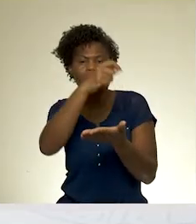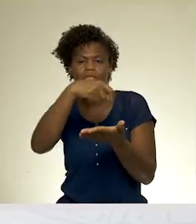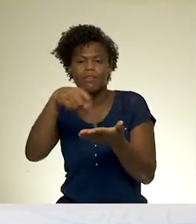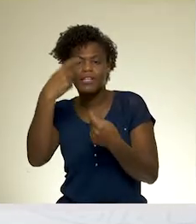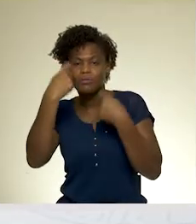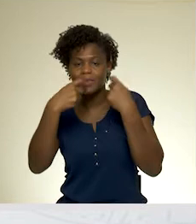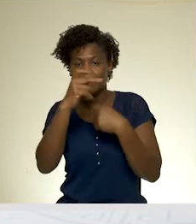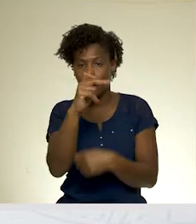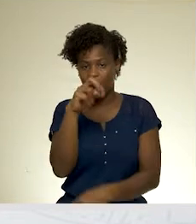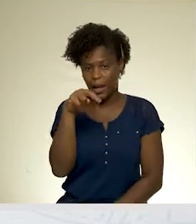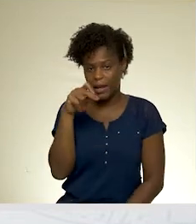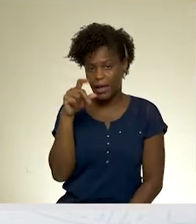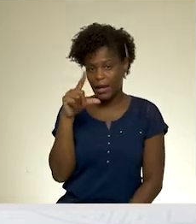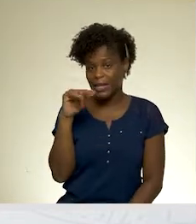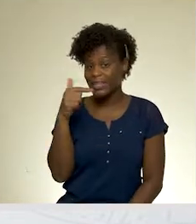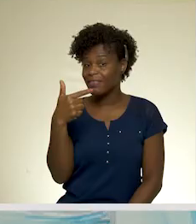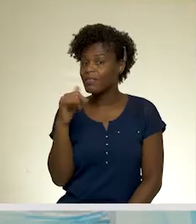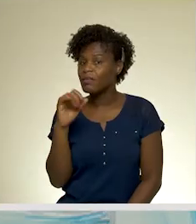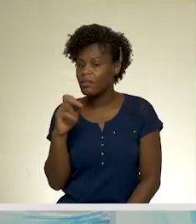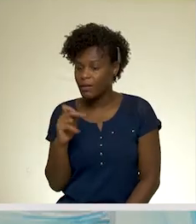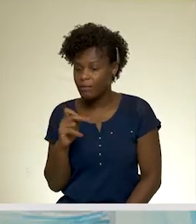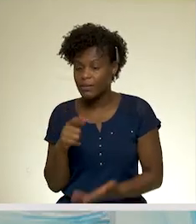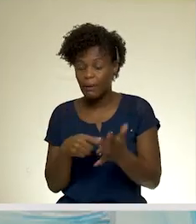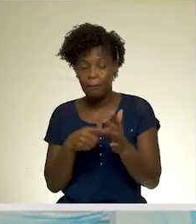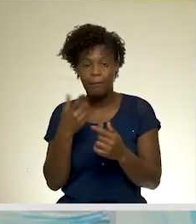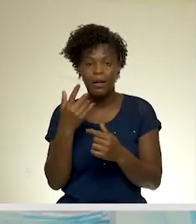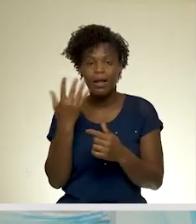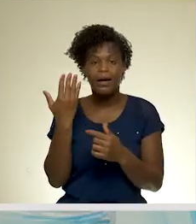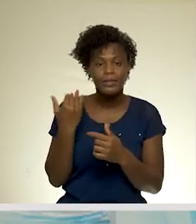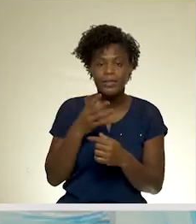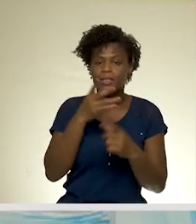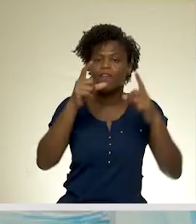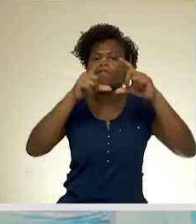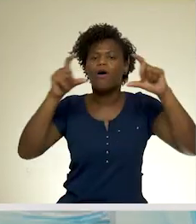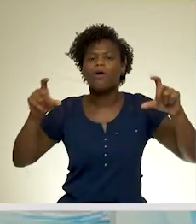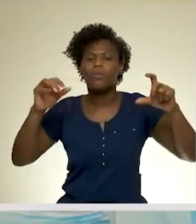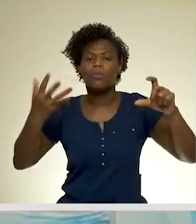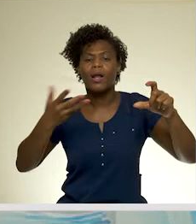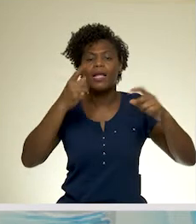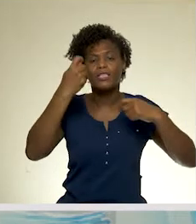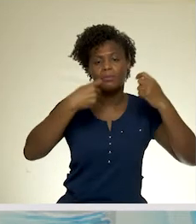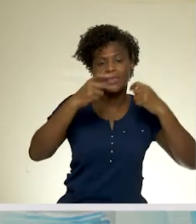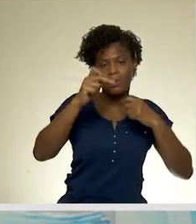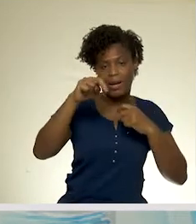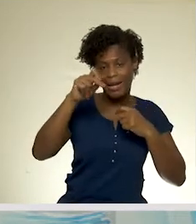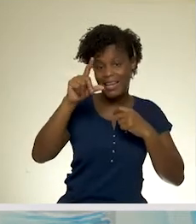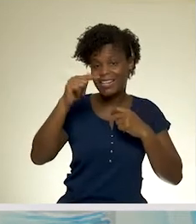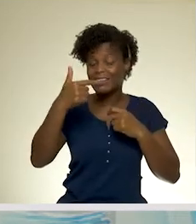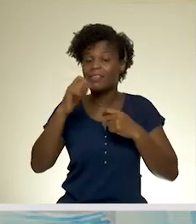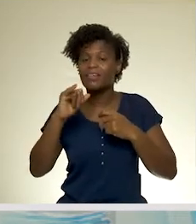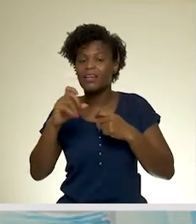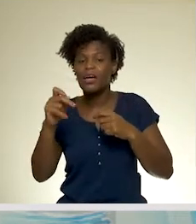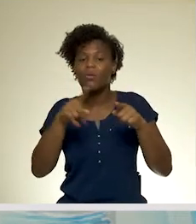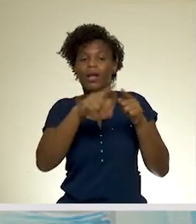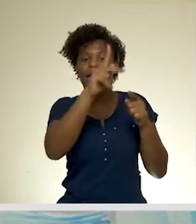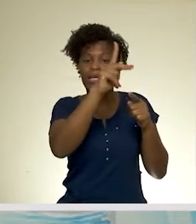expressão analítica. Atenção, pela definição, qual é a fórmula da expressão analítica? Y igual a